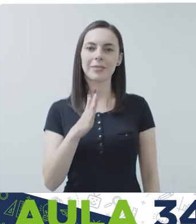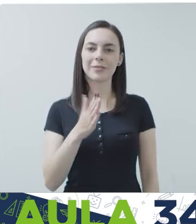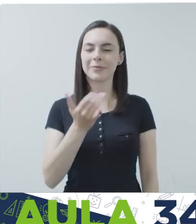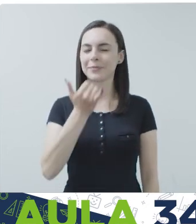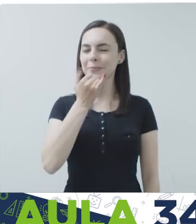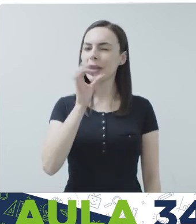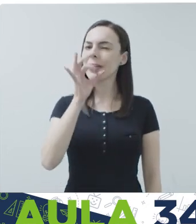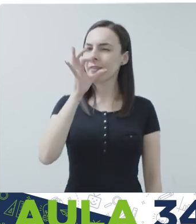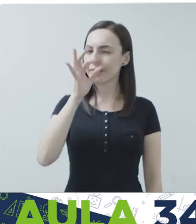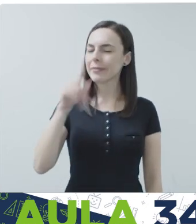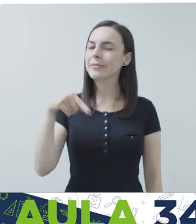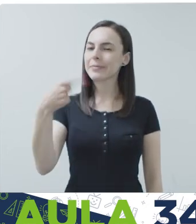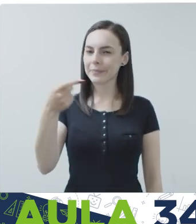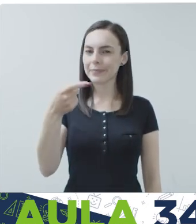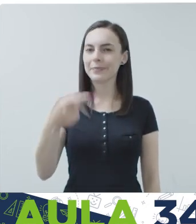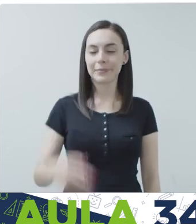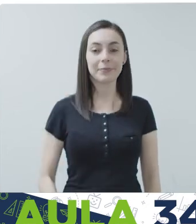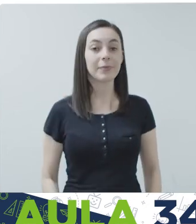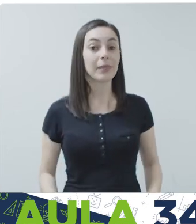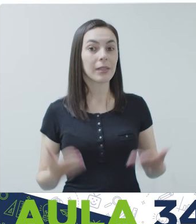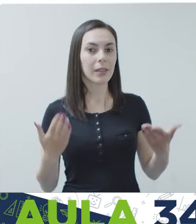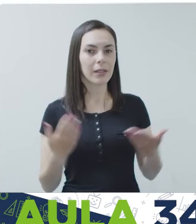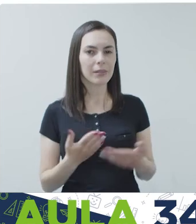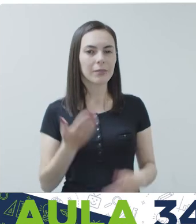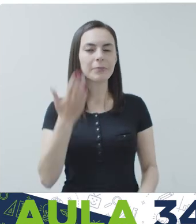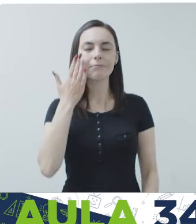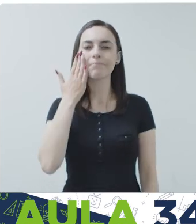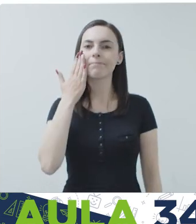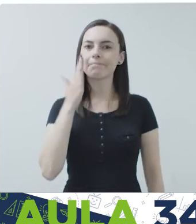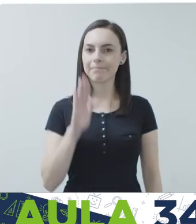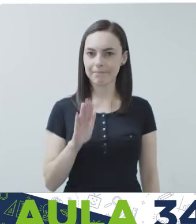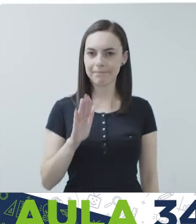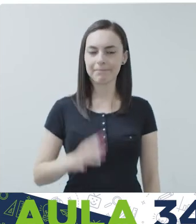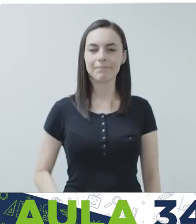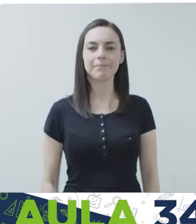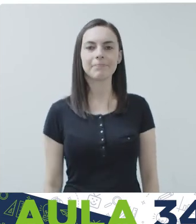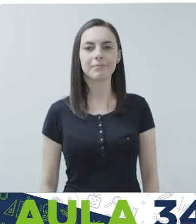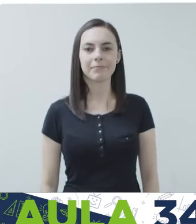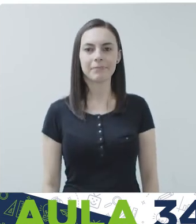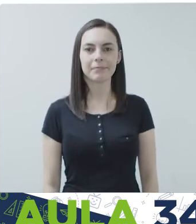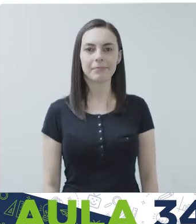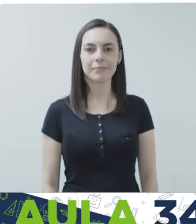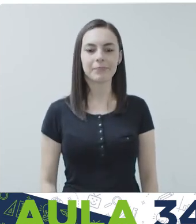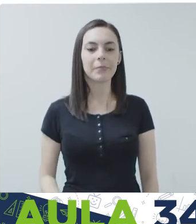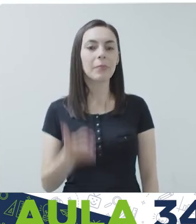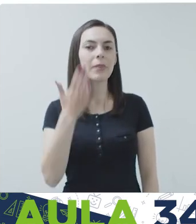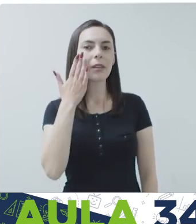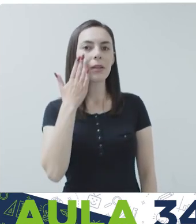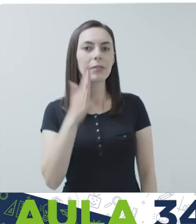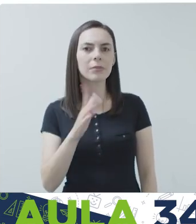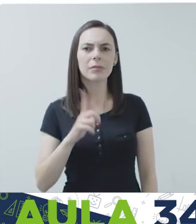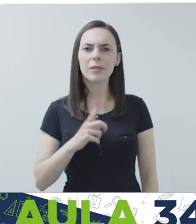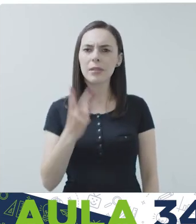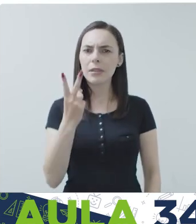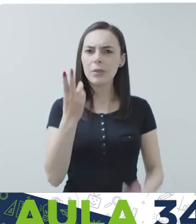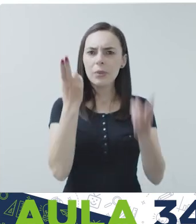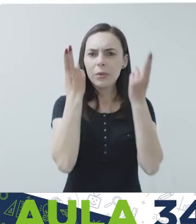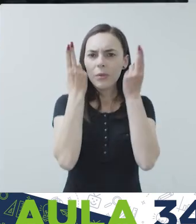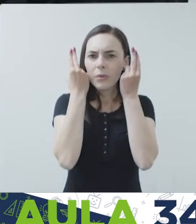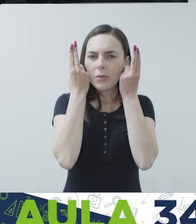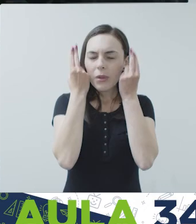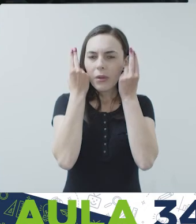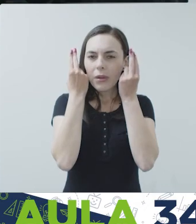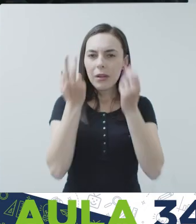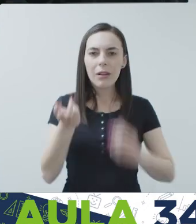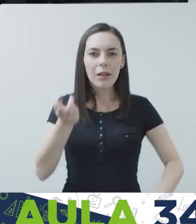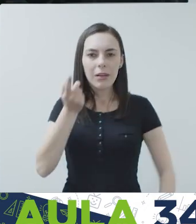para depois. Fizemos a azul. E a azul tem 2 coelhos.